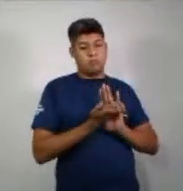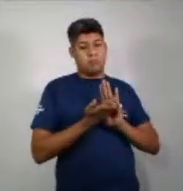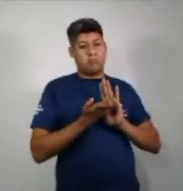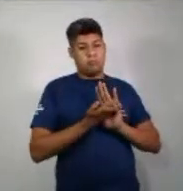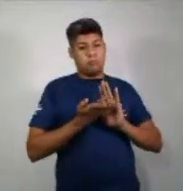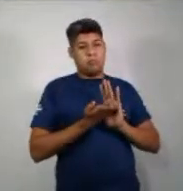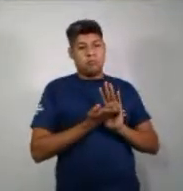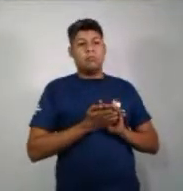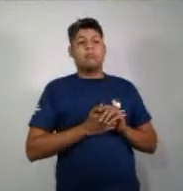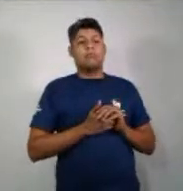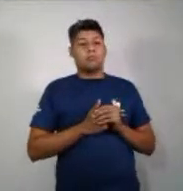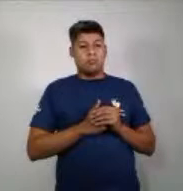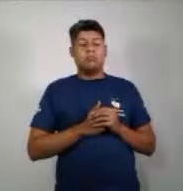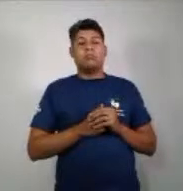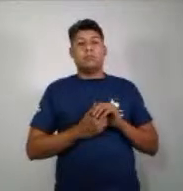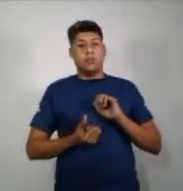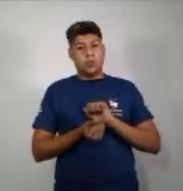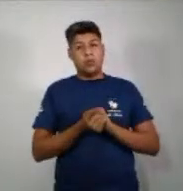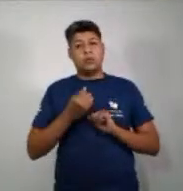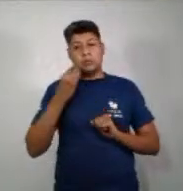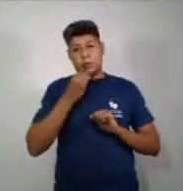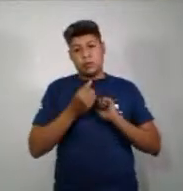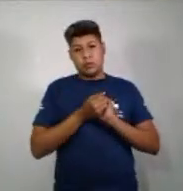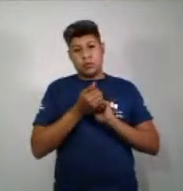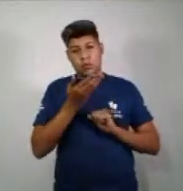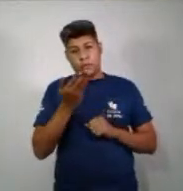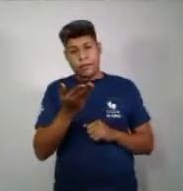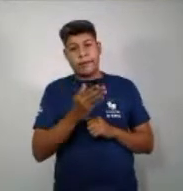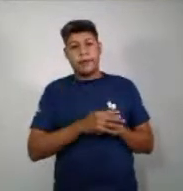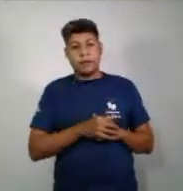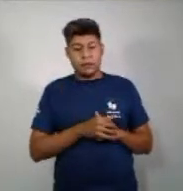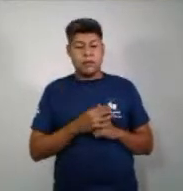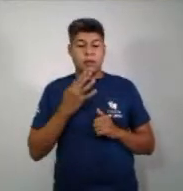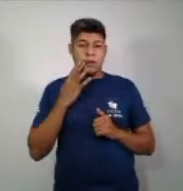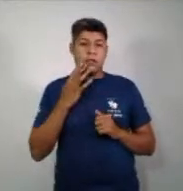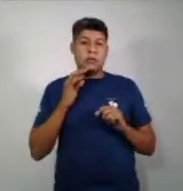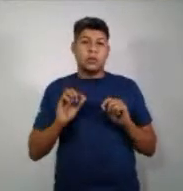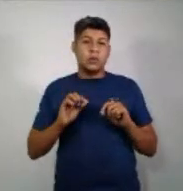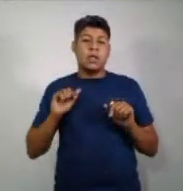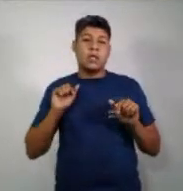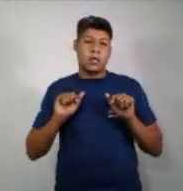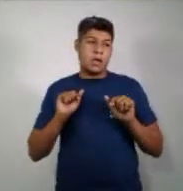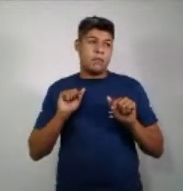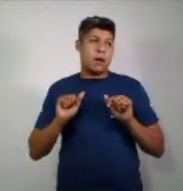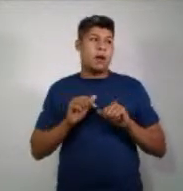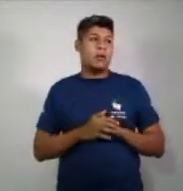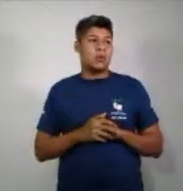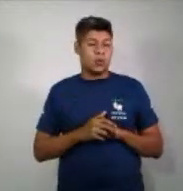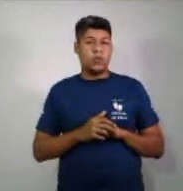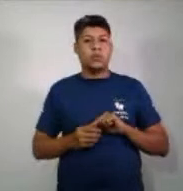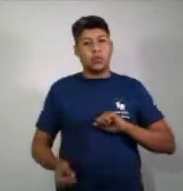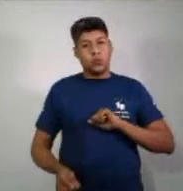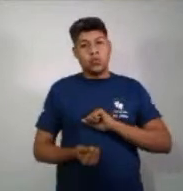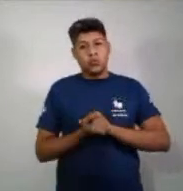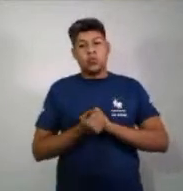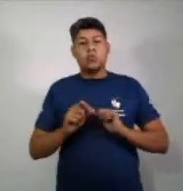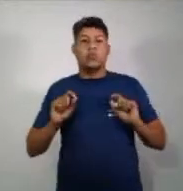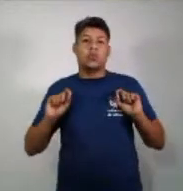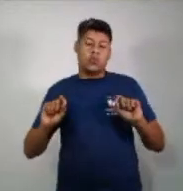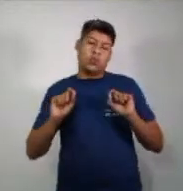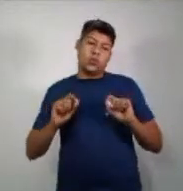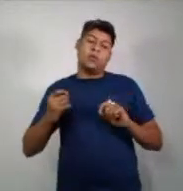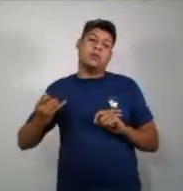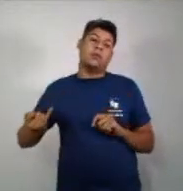fiquei feliz de editar com eles. E acho isso, acho que o trabalho do editor junto, né, é sempre muito